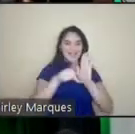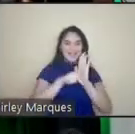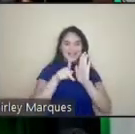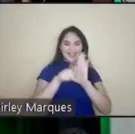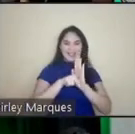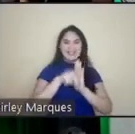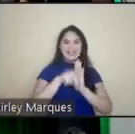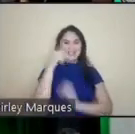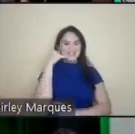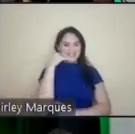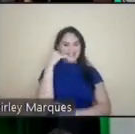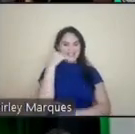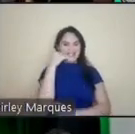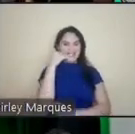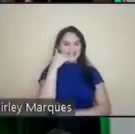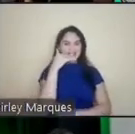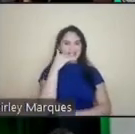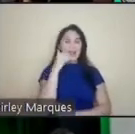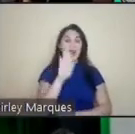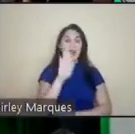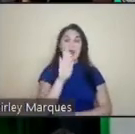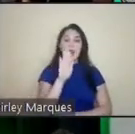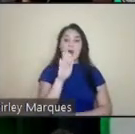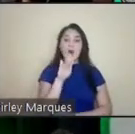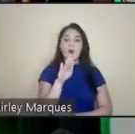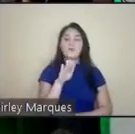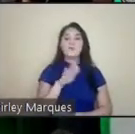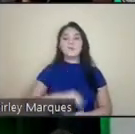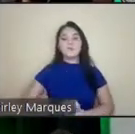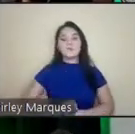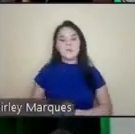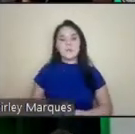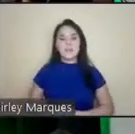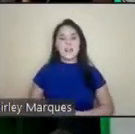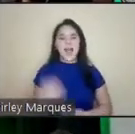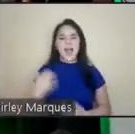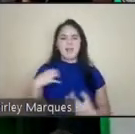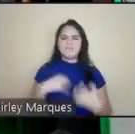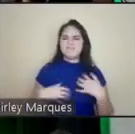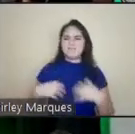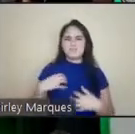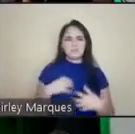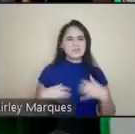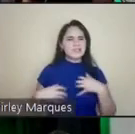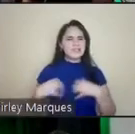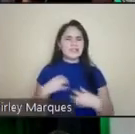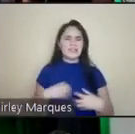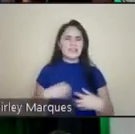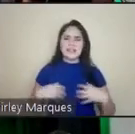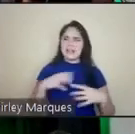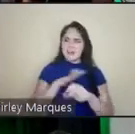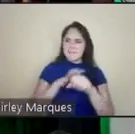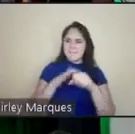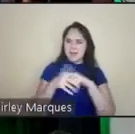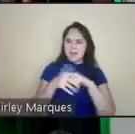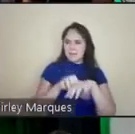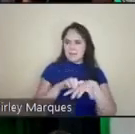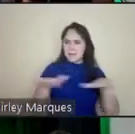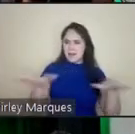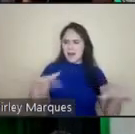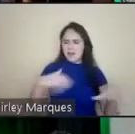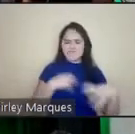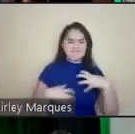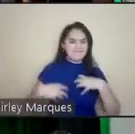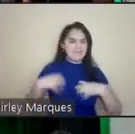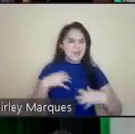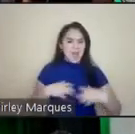Virtualidade chegou. Ó, foi assim, eu deu aquela agonia da peste, a pandemia chegou